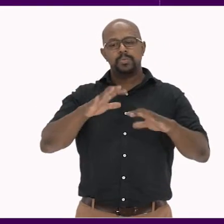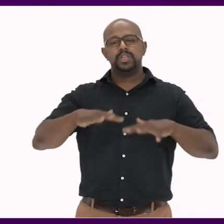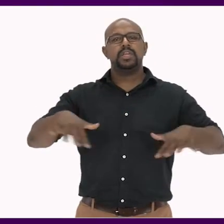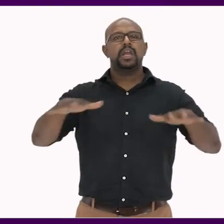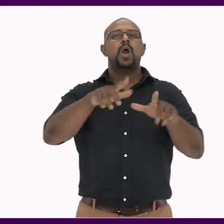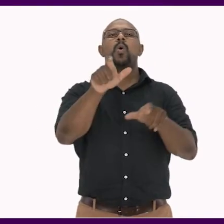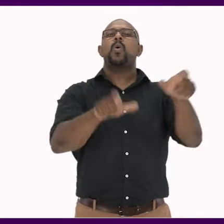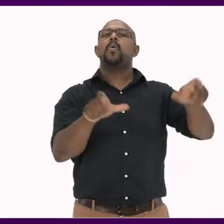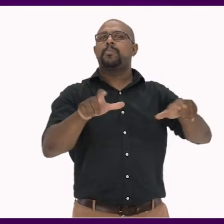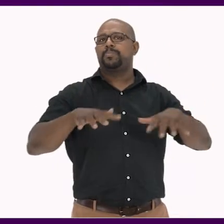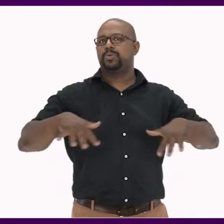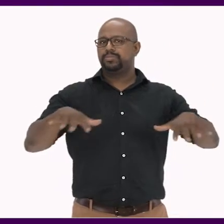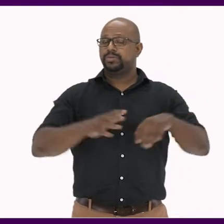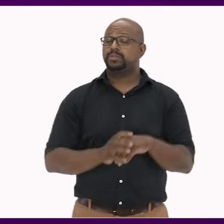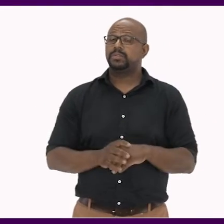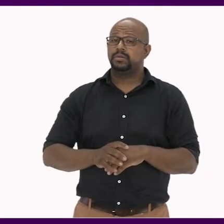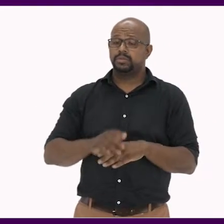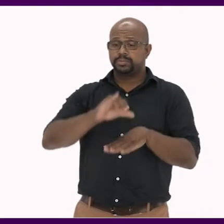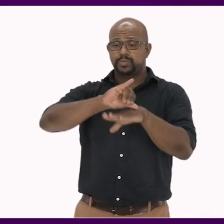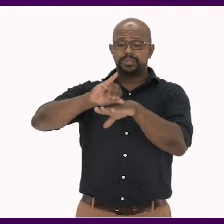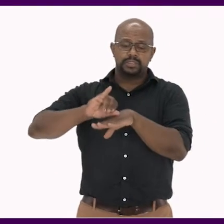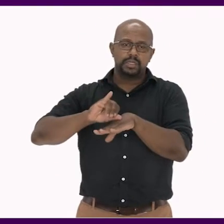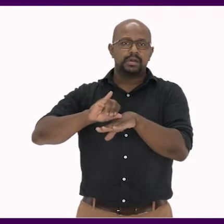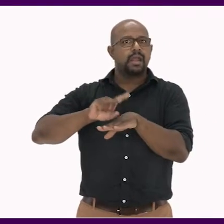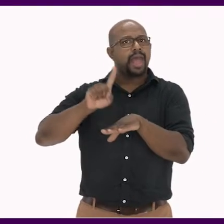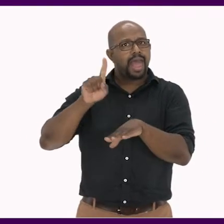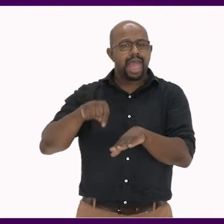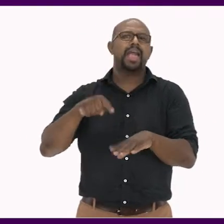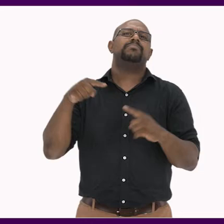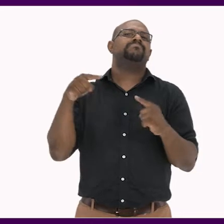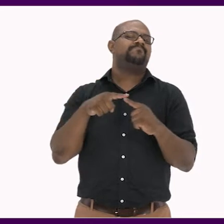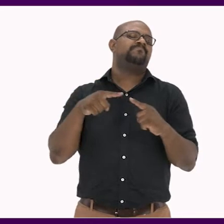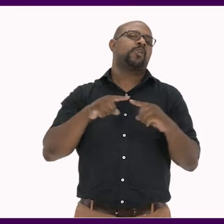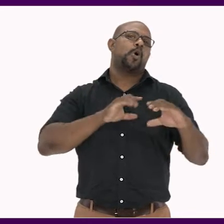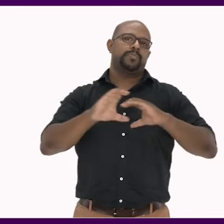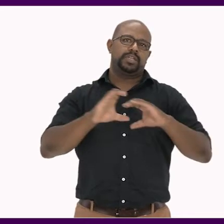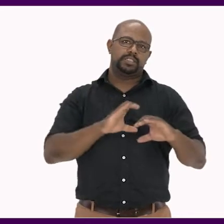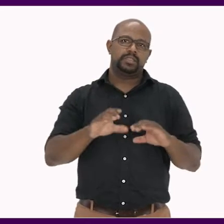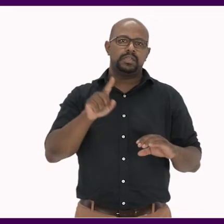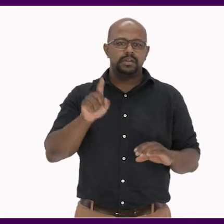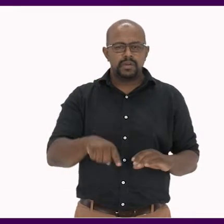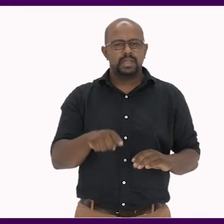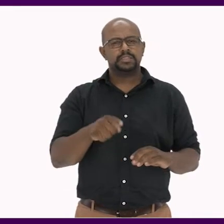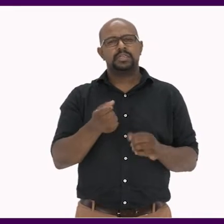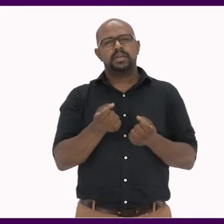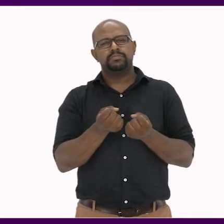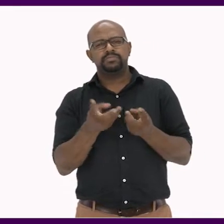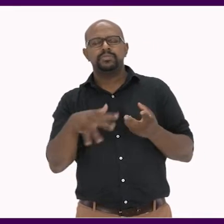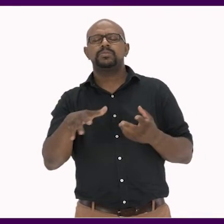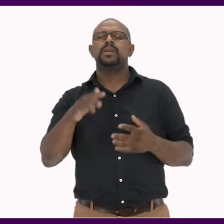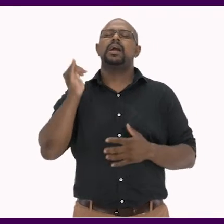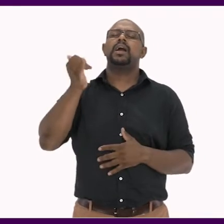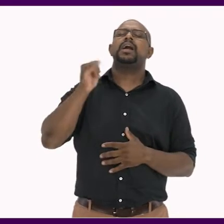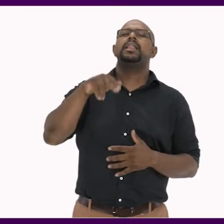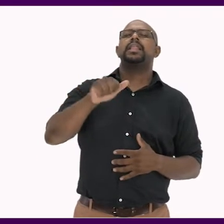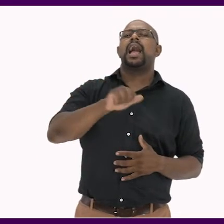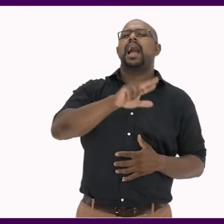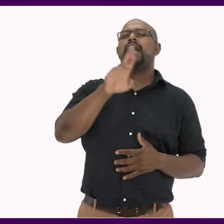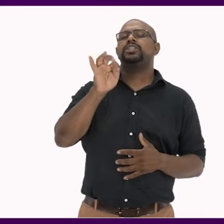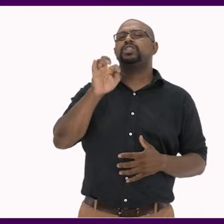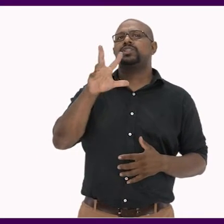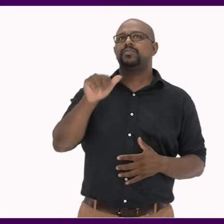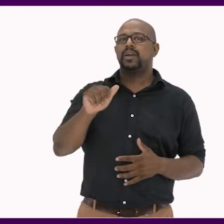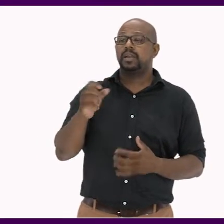com o público. Então, exposição é comunicação. E ela se dá através da composição de uma narrativa que